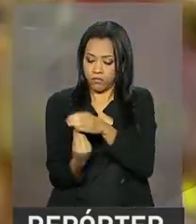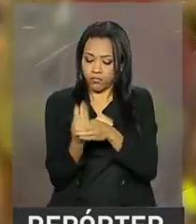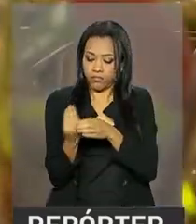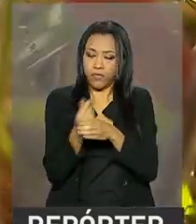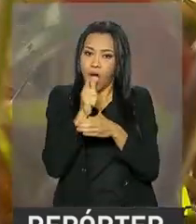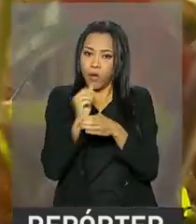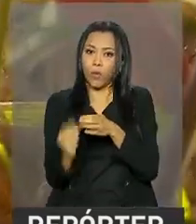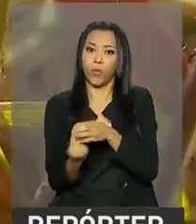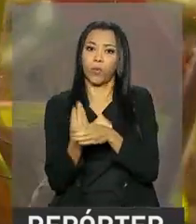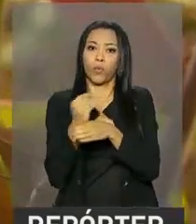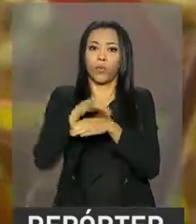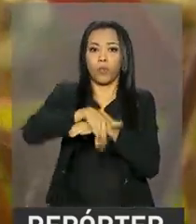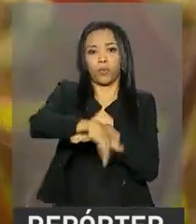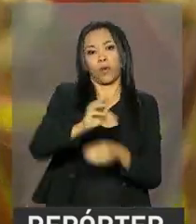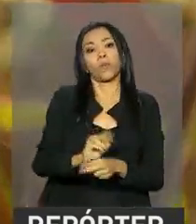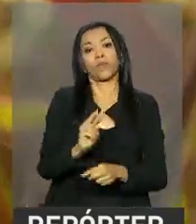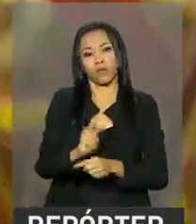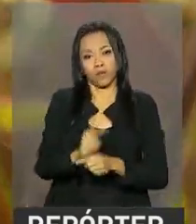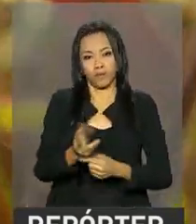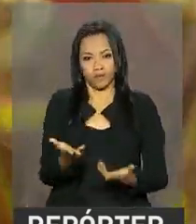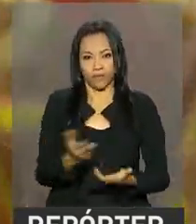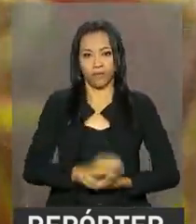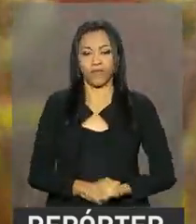o programa de regularização ambiental.